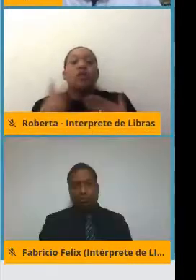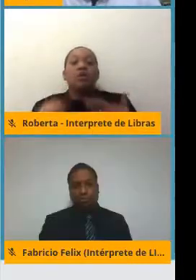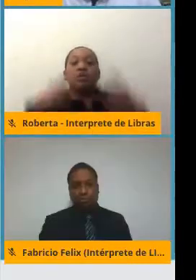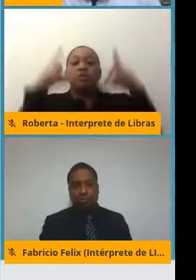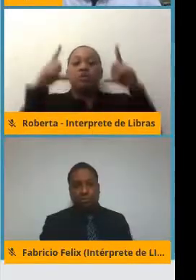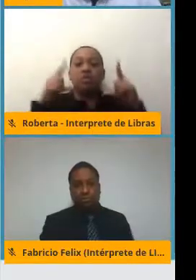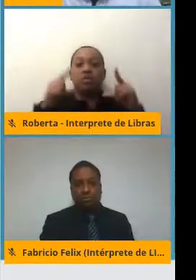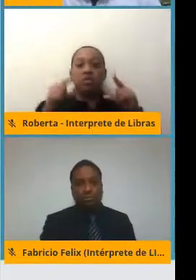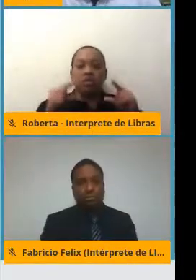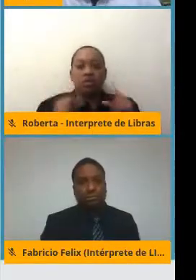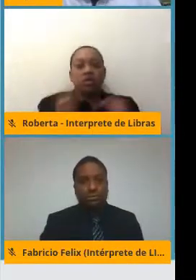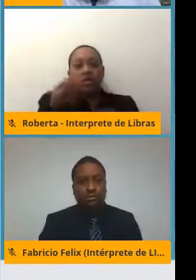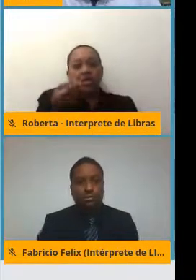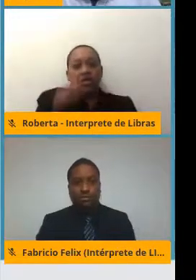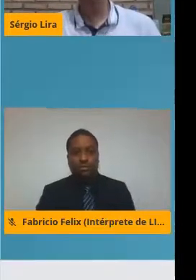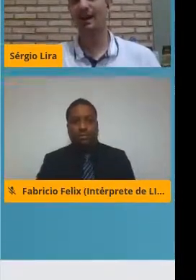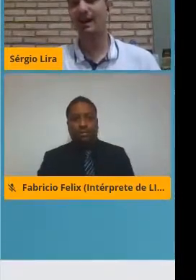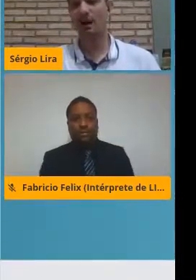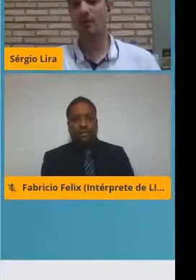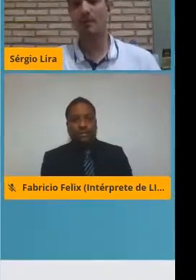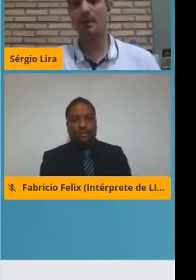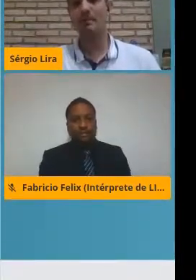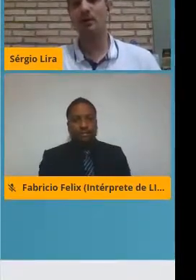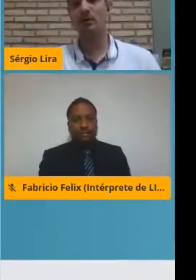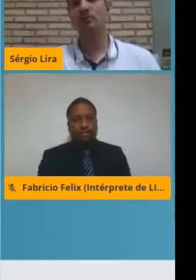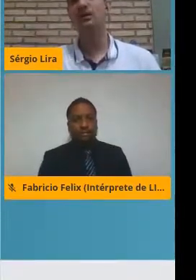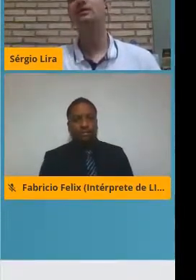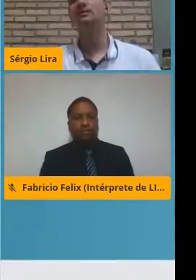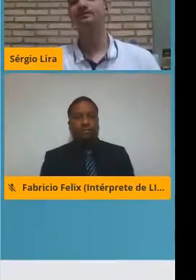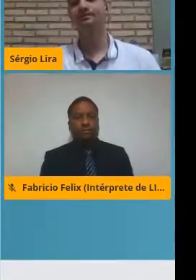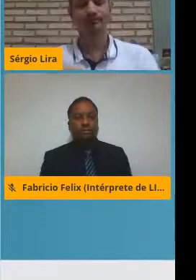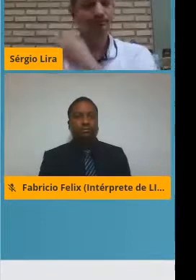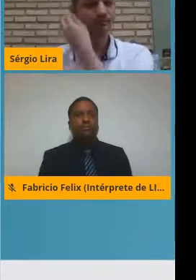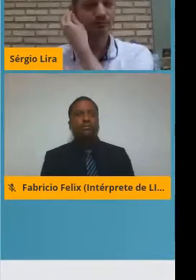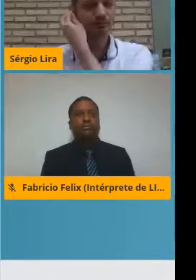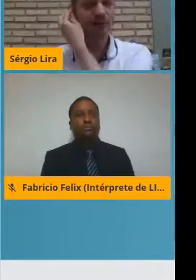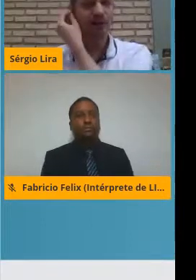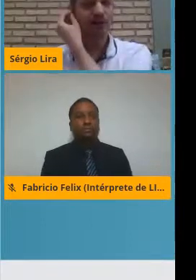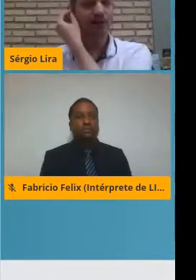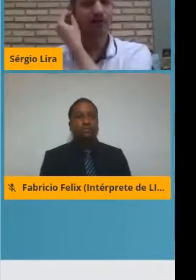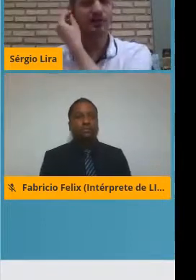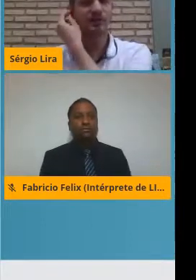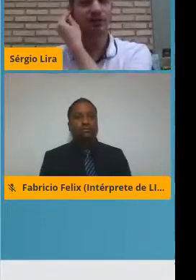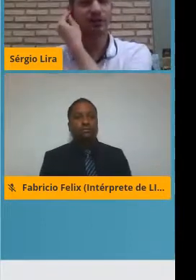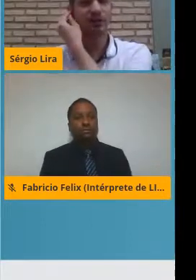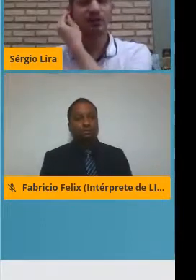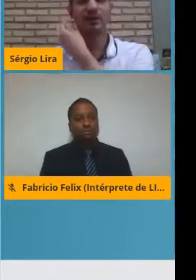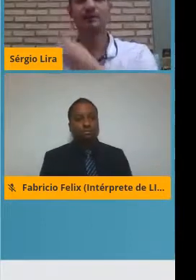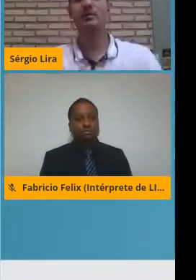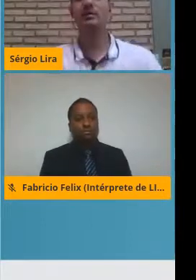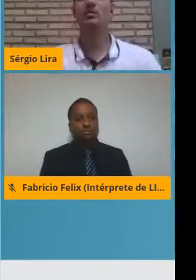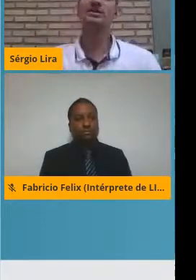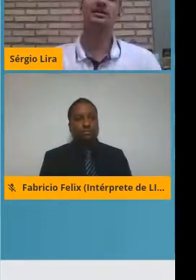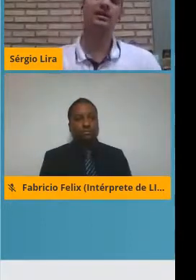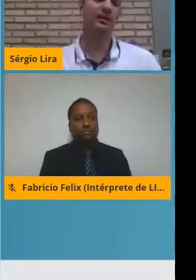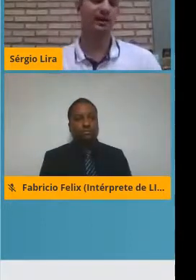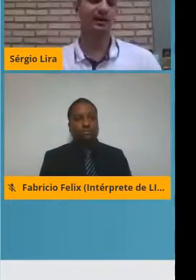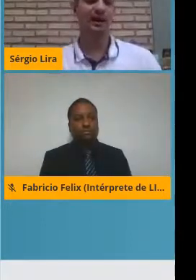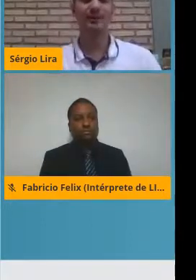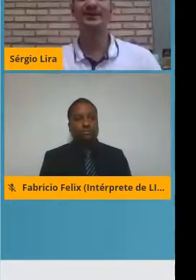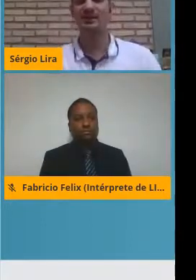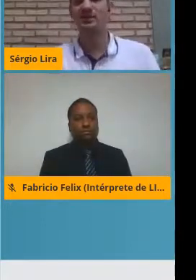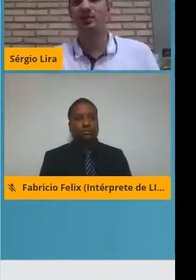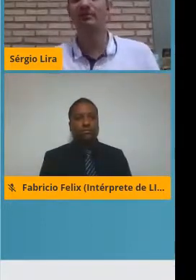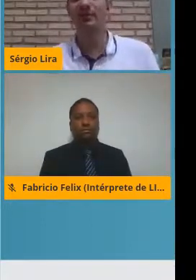estava provavelmente o número de casos real bem maior do que aqui, tá? Então, isso aqui também é uma coisa